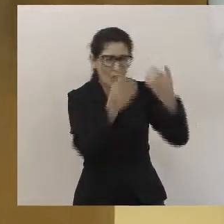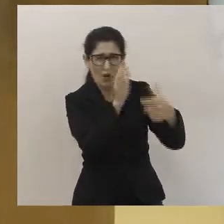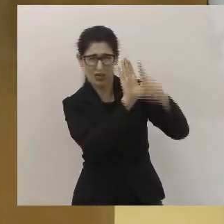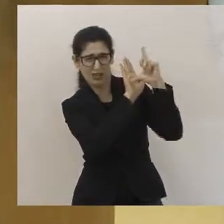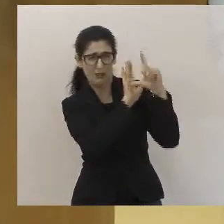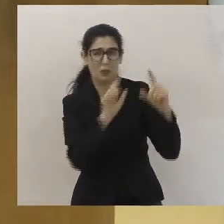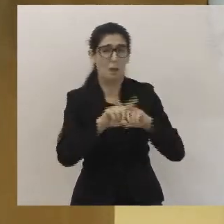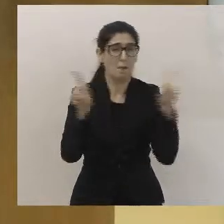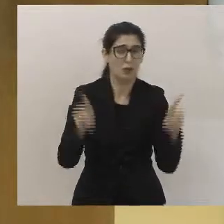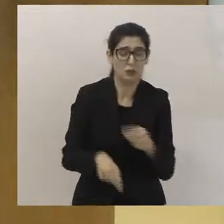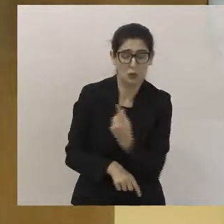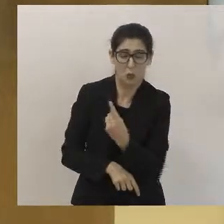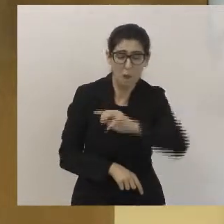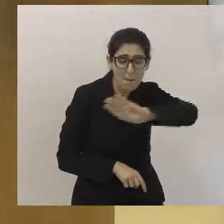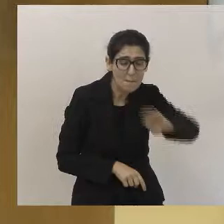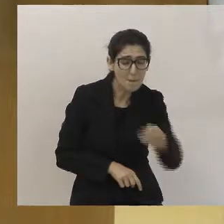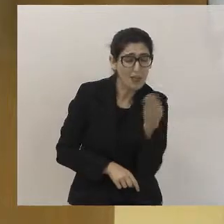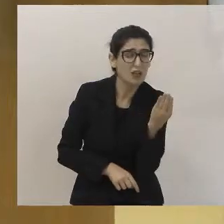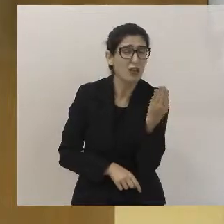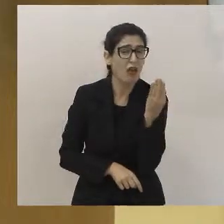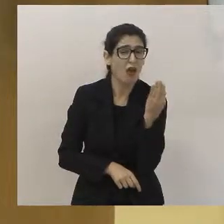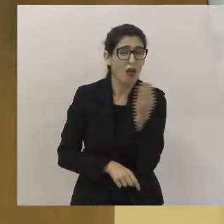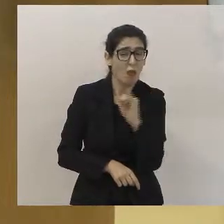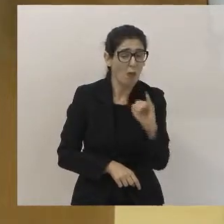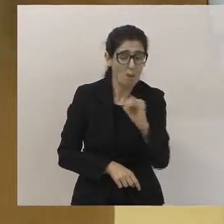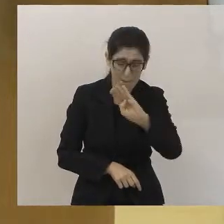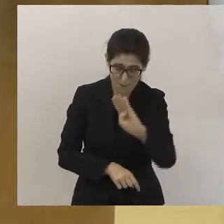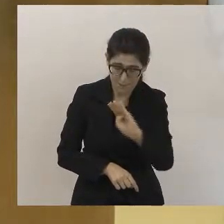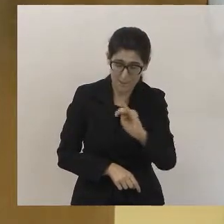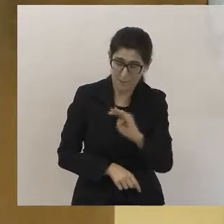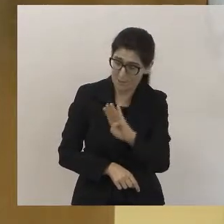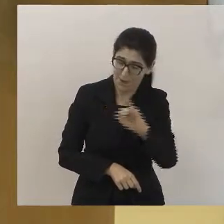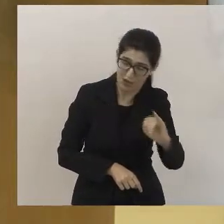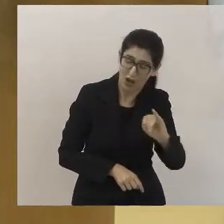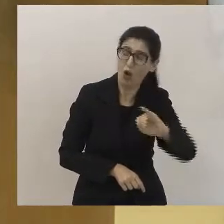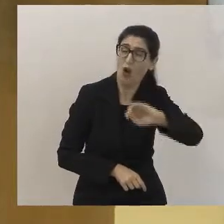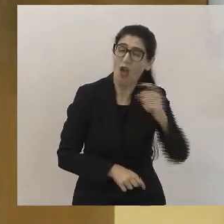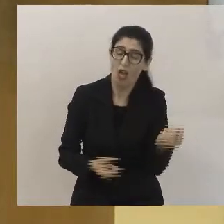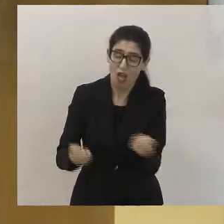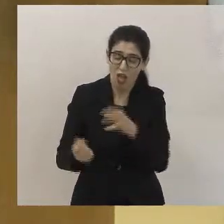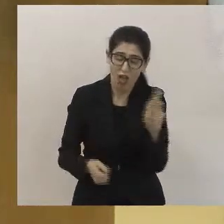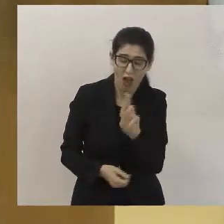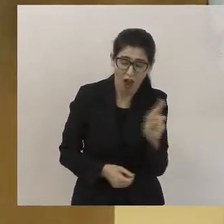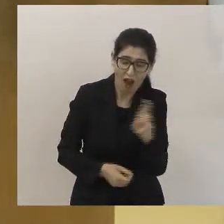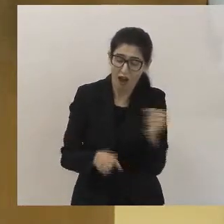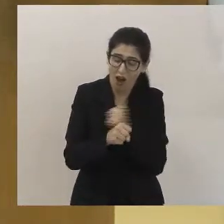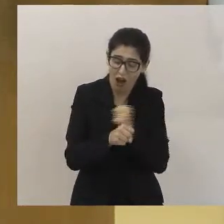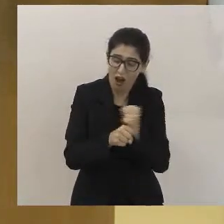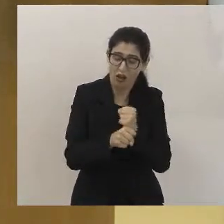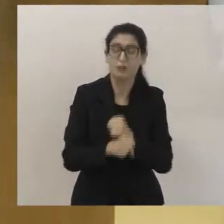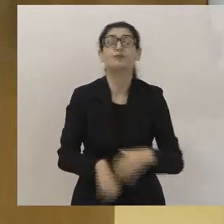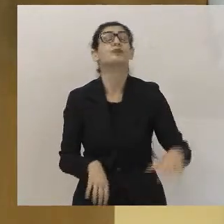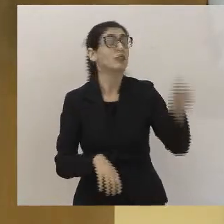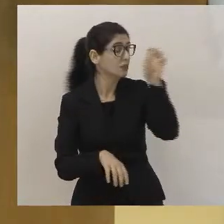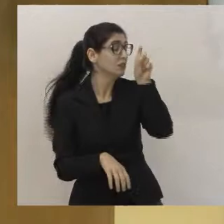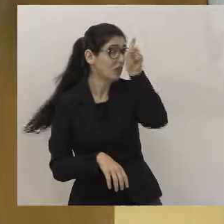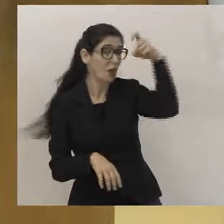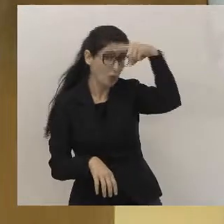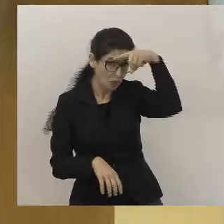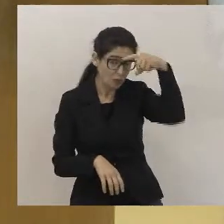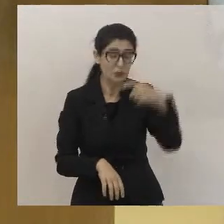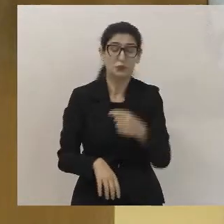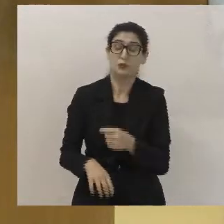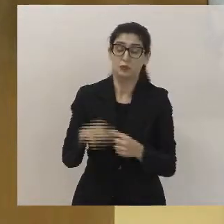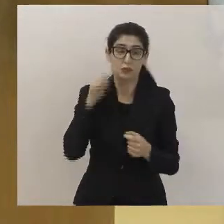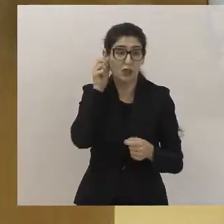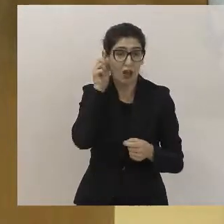de 1 bilhão de reais por ano à saúde que eu tô falando aqui recebe todos os dias